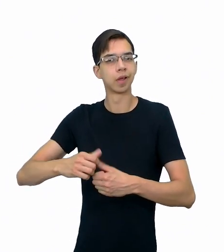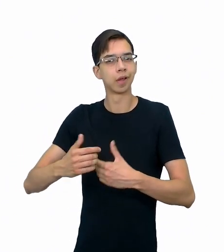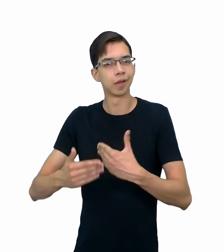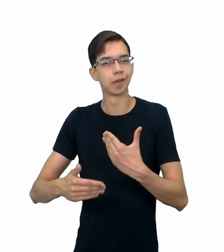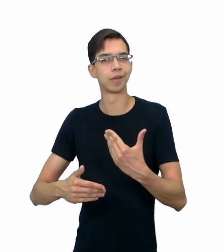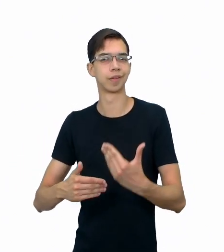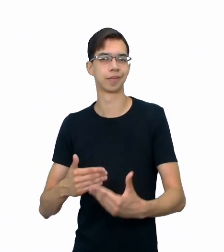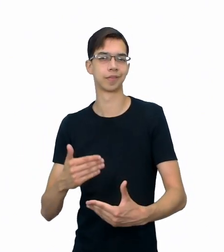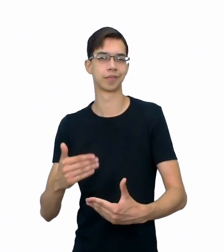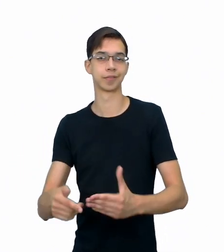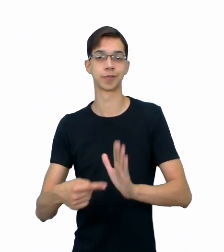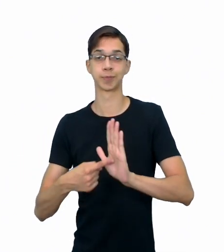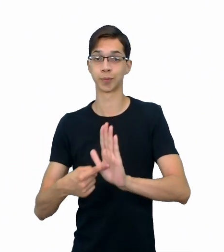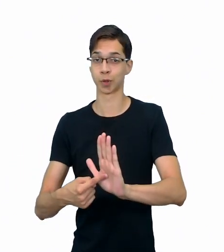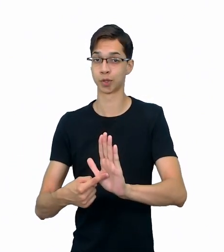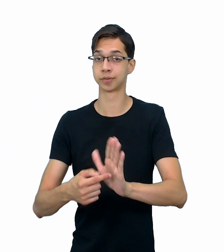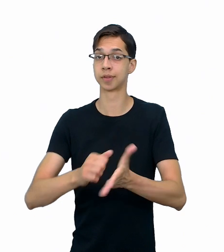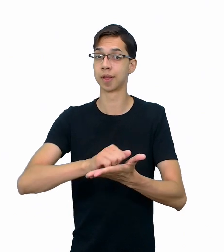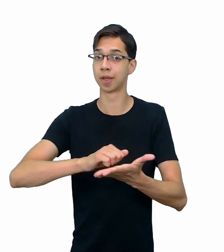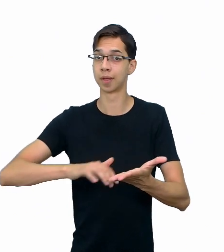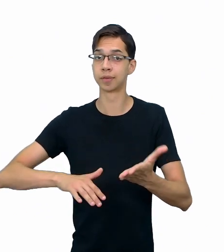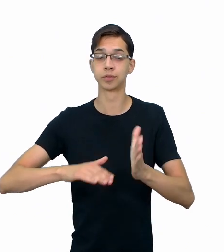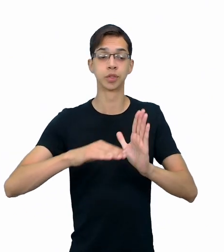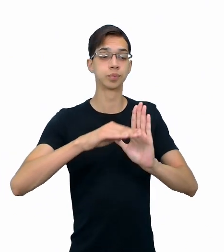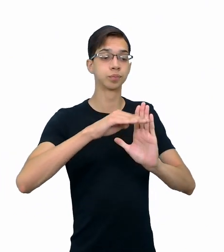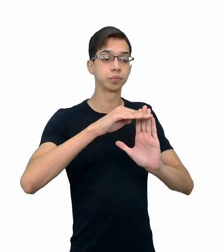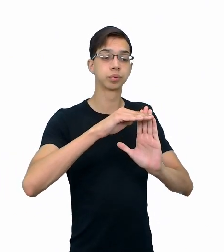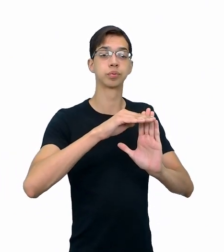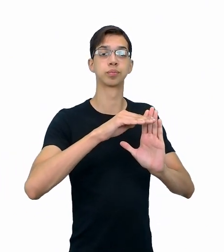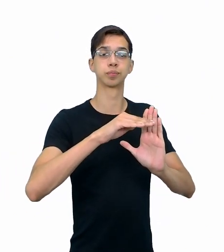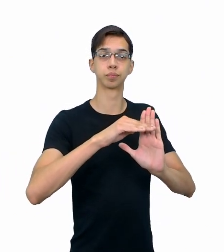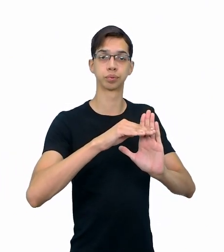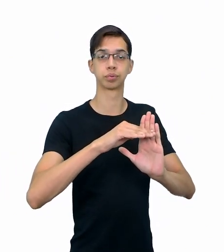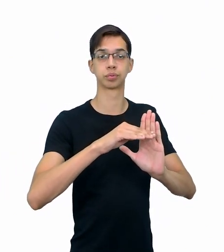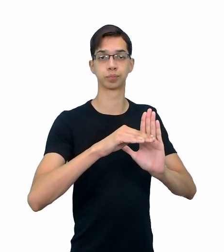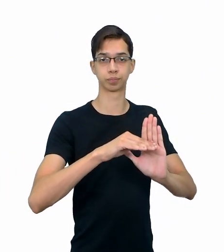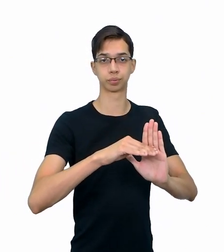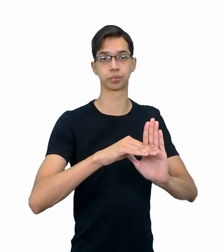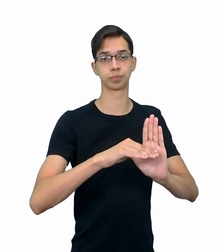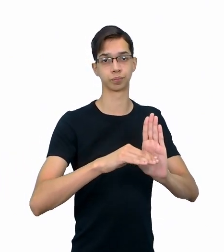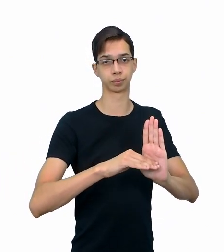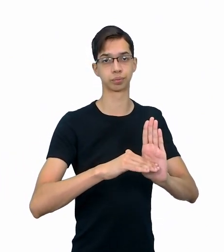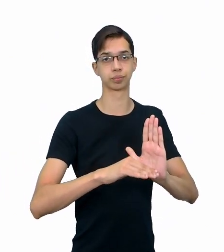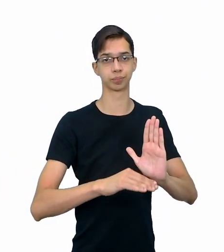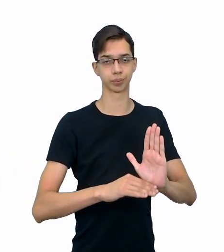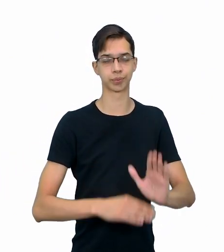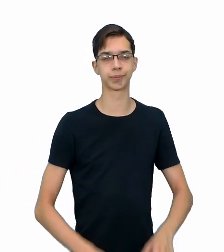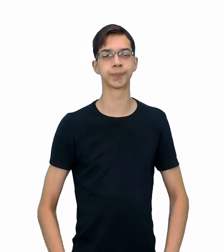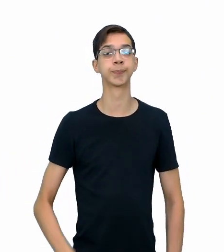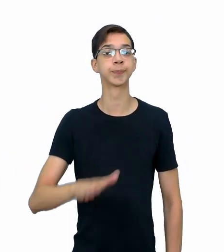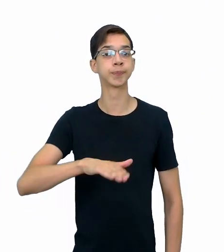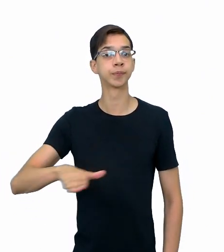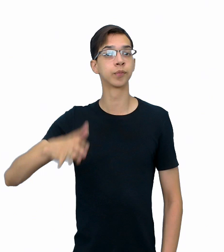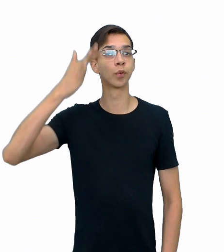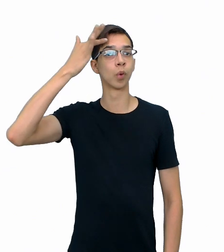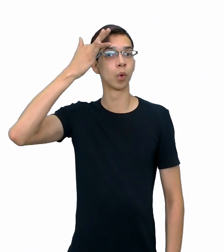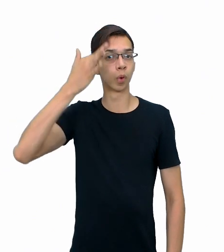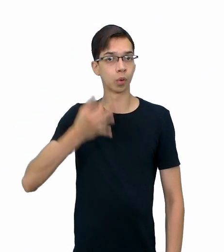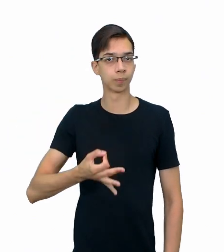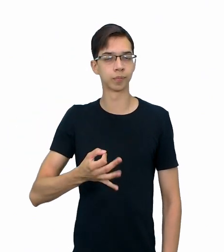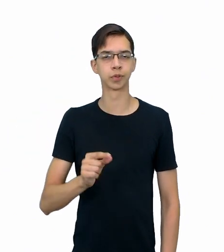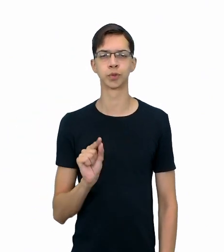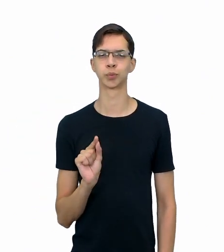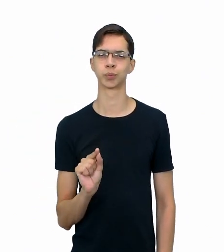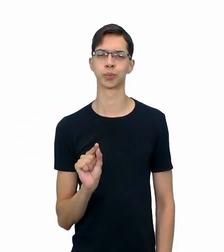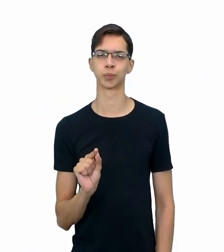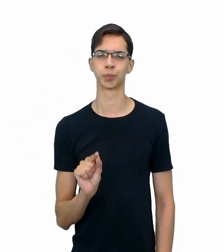uma sequência de atividades, né? Não de forma isolada. As crianças primeiro passam por